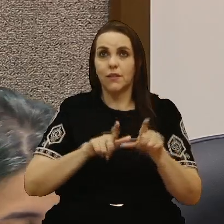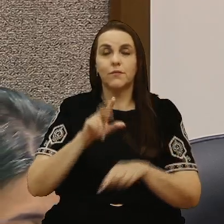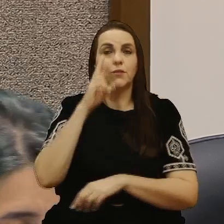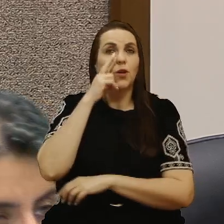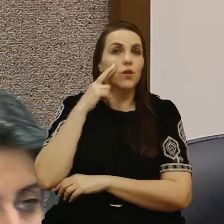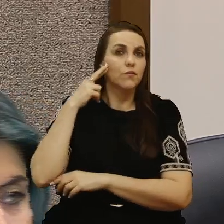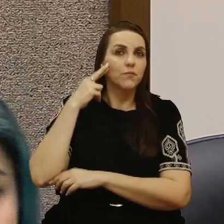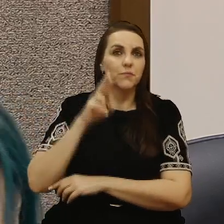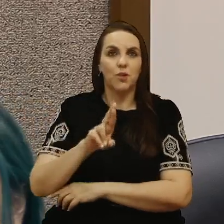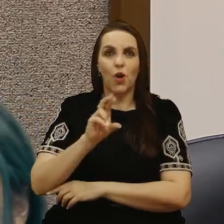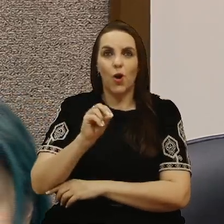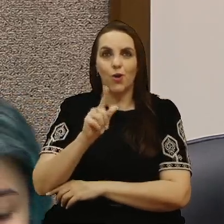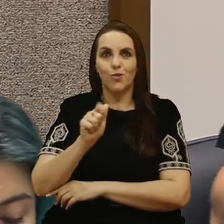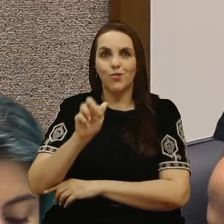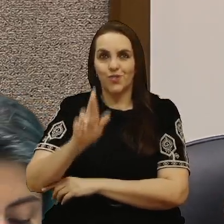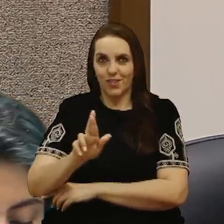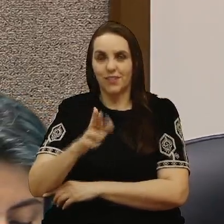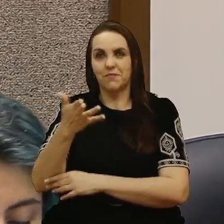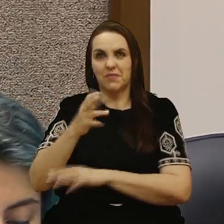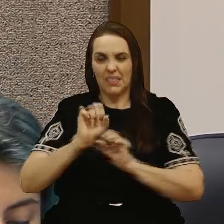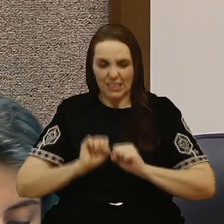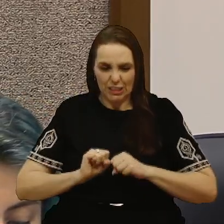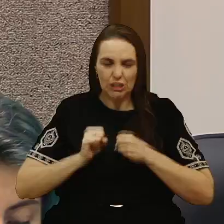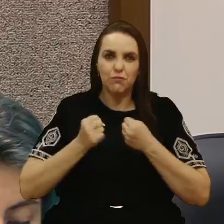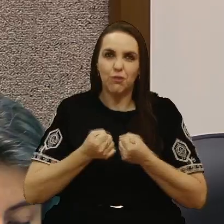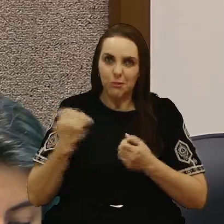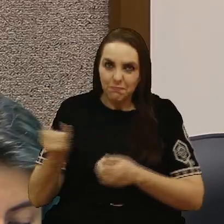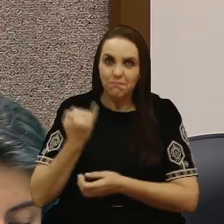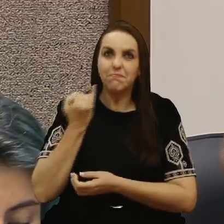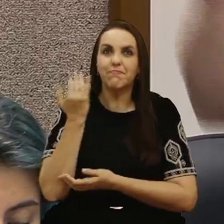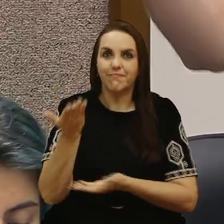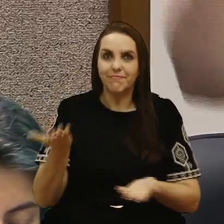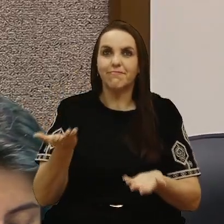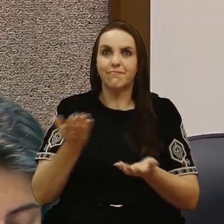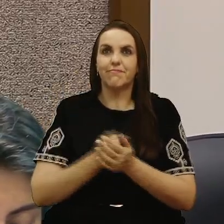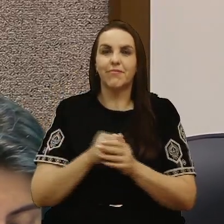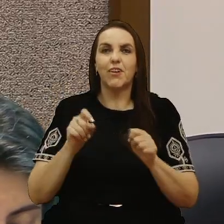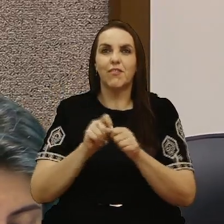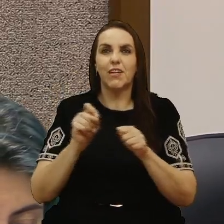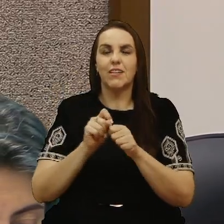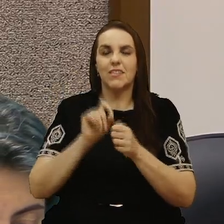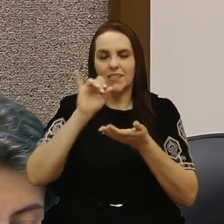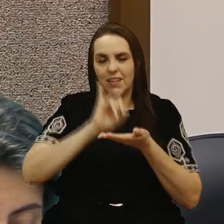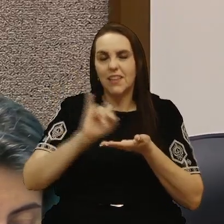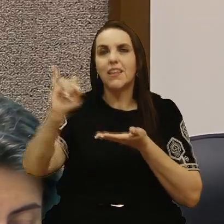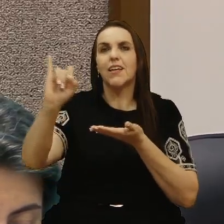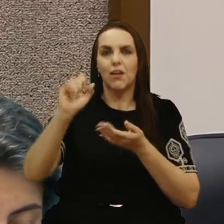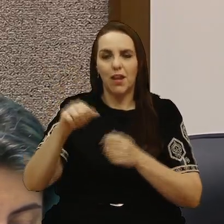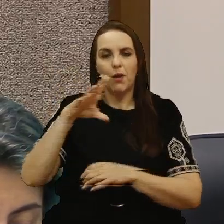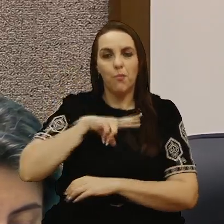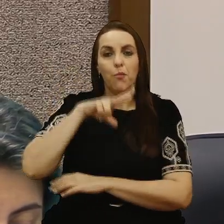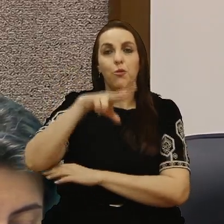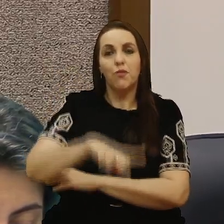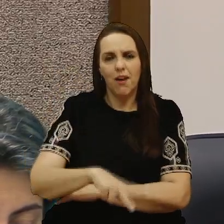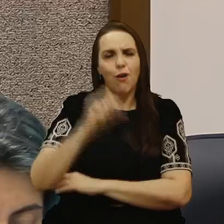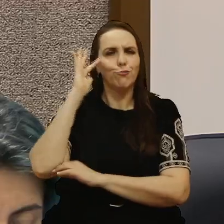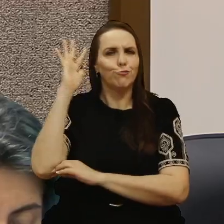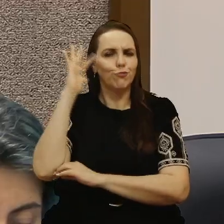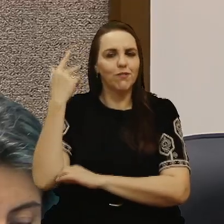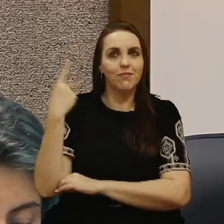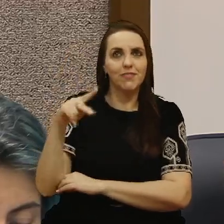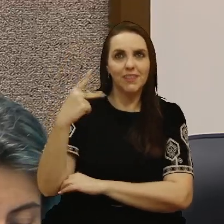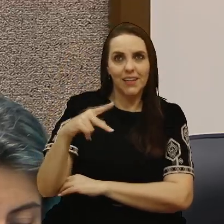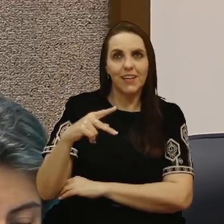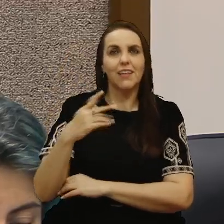vereador Lucas lembra dele. Fez um esforço significativo para conseguir fazer um intercâmbio em Portugal, realizou um dos grandes sonhos. E a Laís